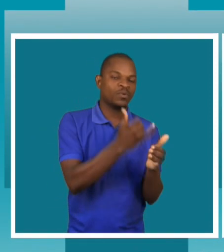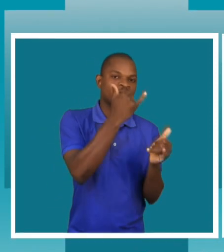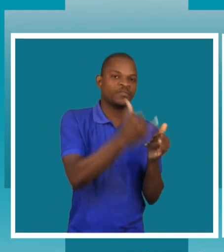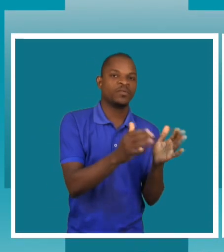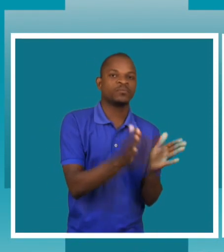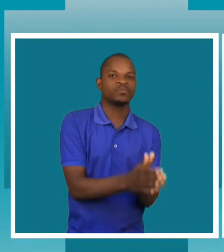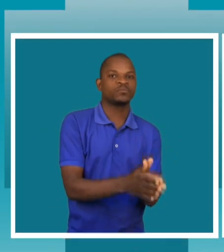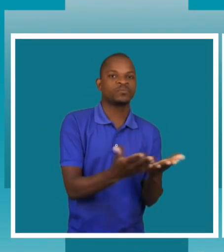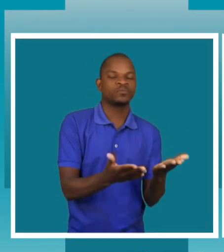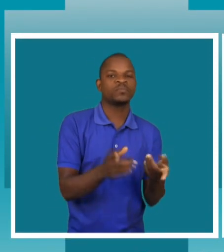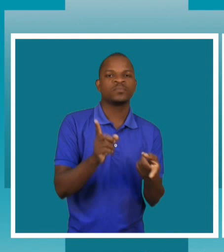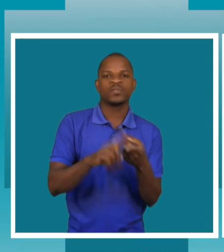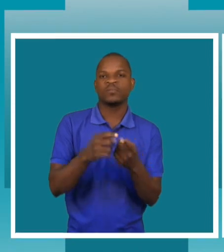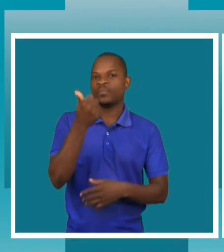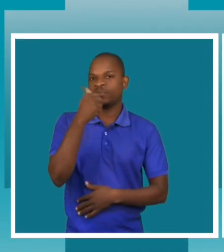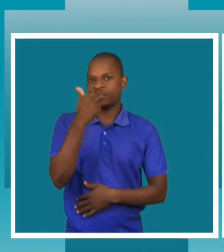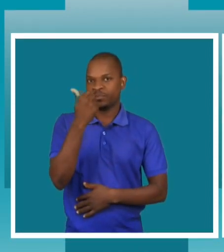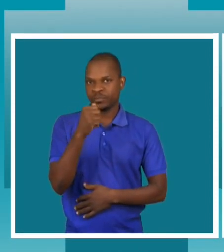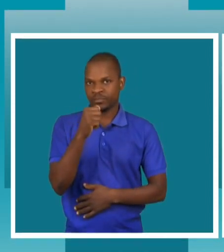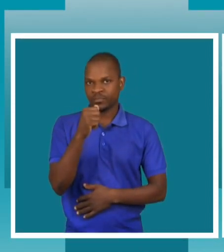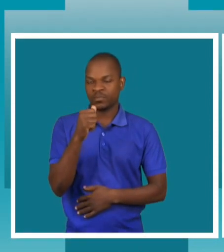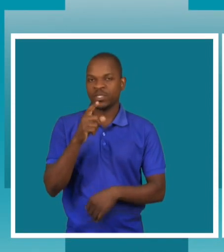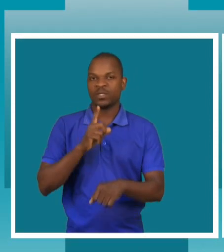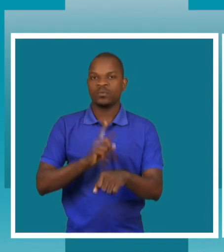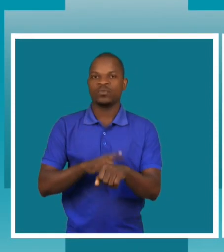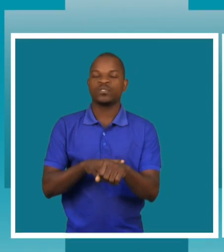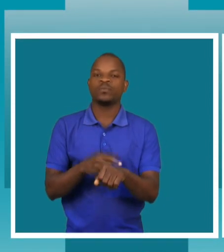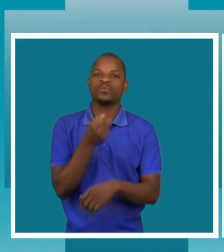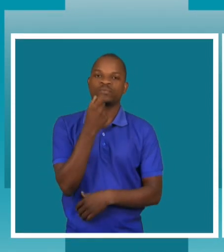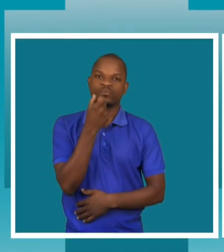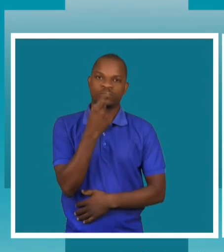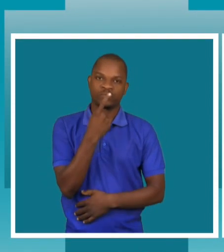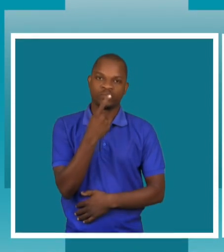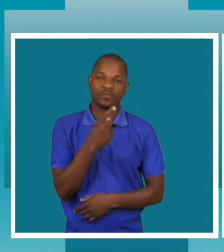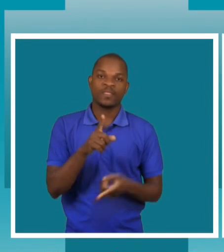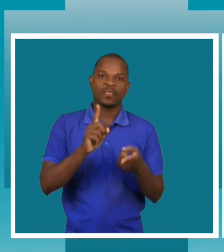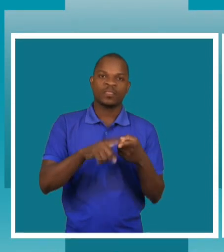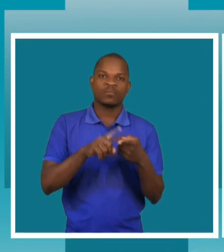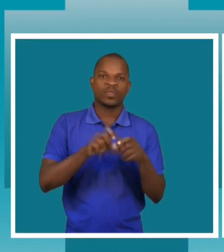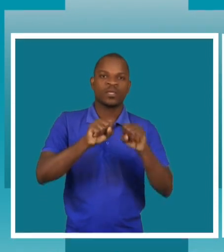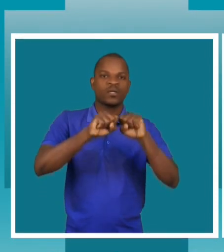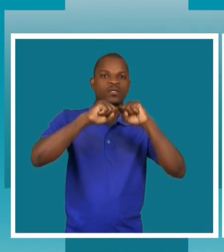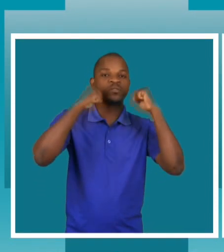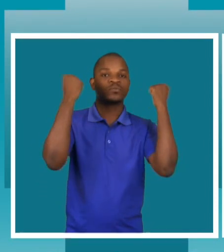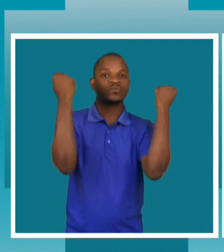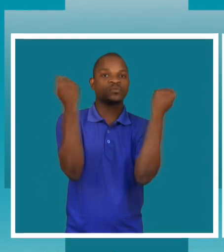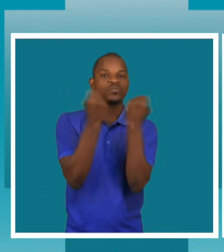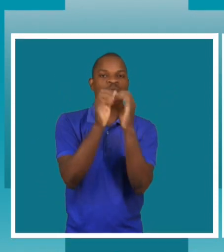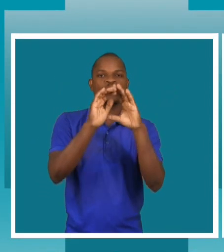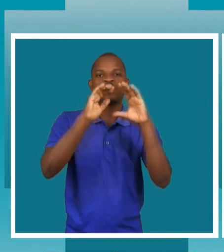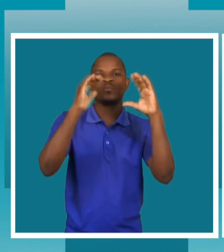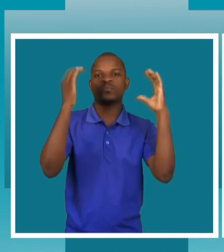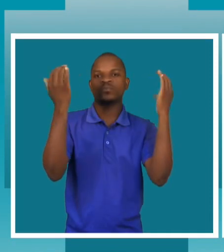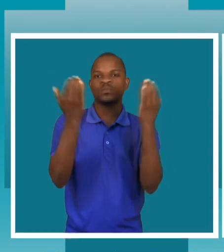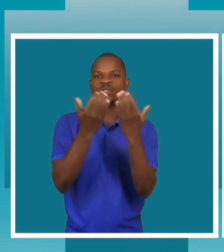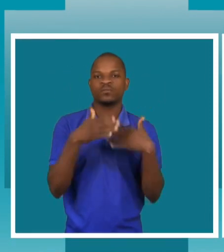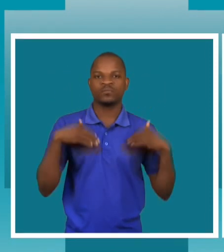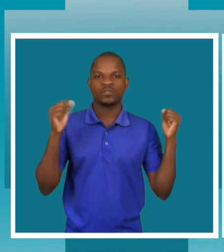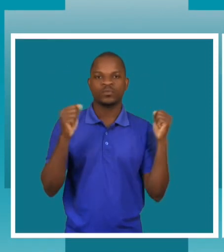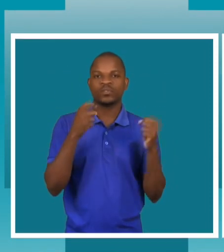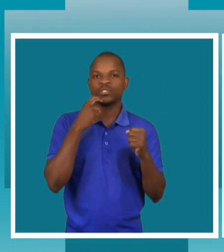medicação, e ingerimos bebidas alcoólicas durante a medicação. De acordo com a Organização Mundial da Saúde,